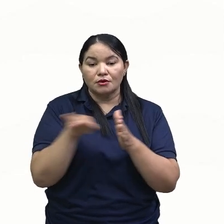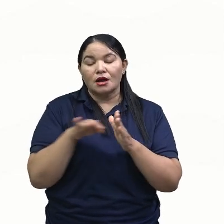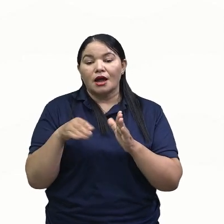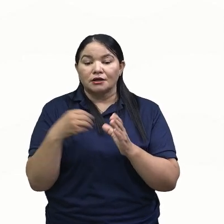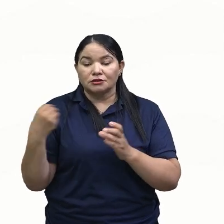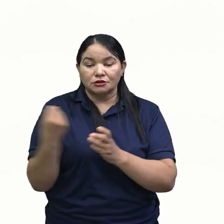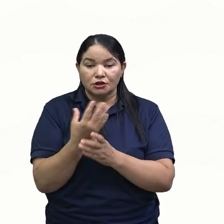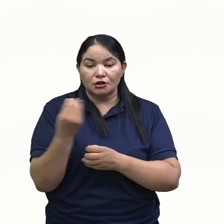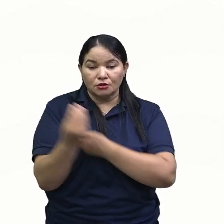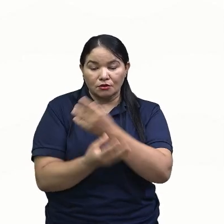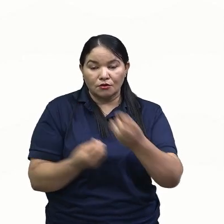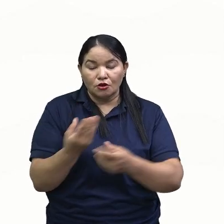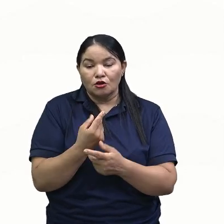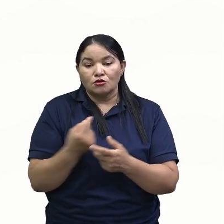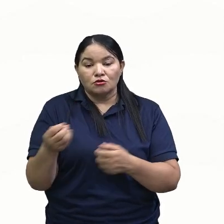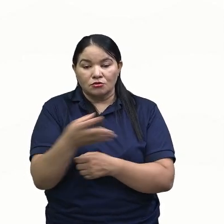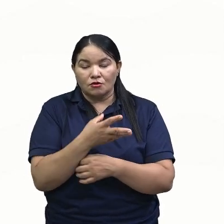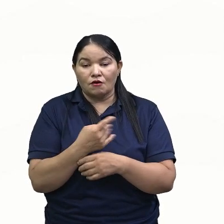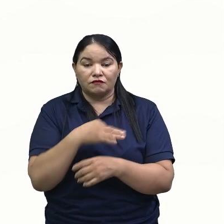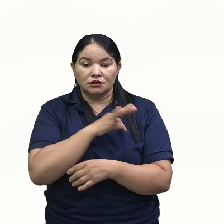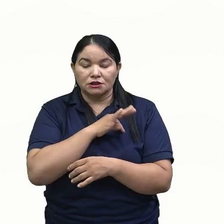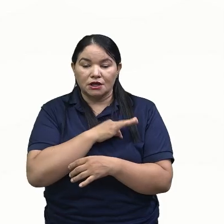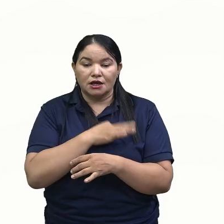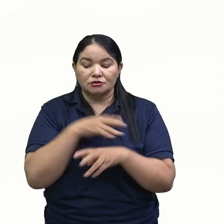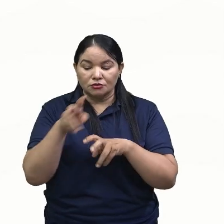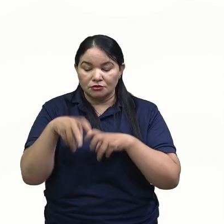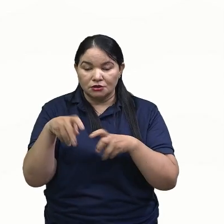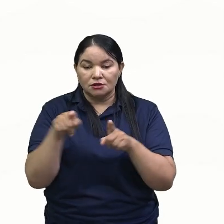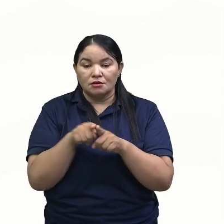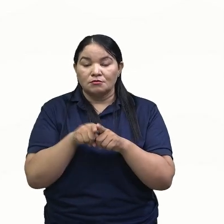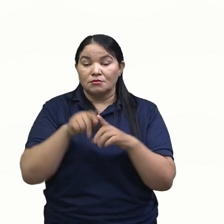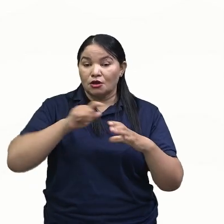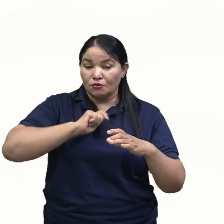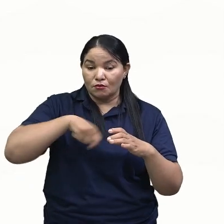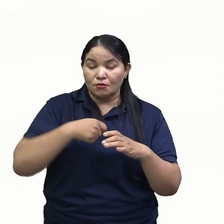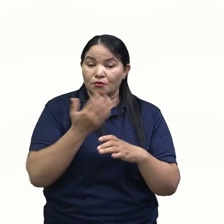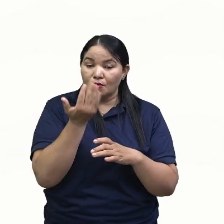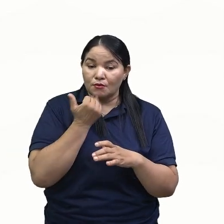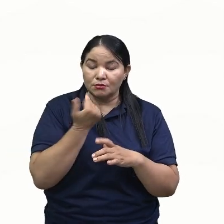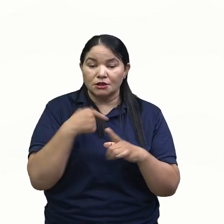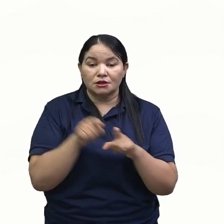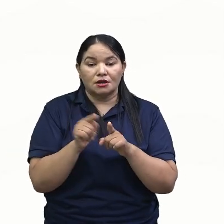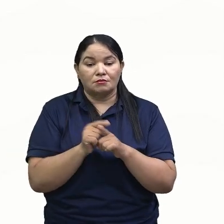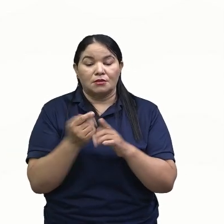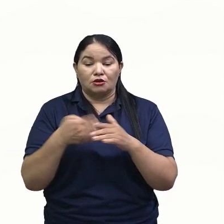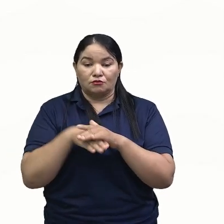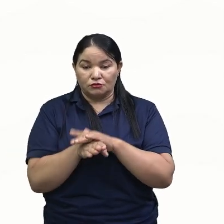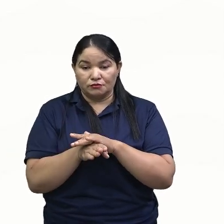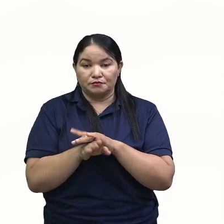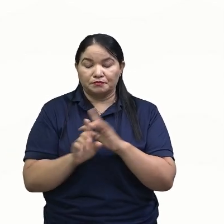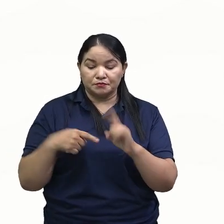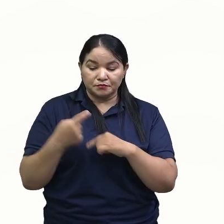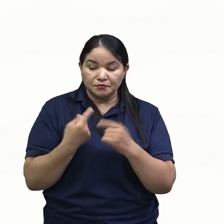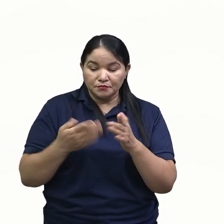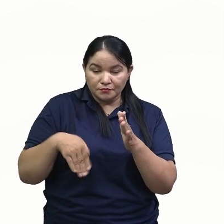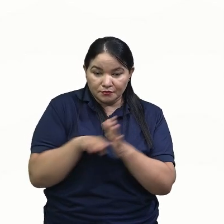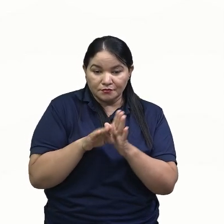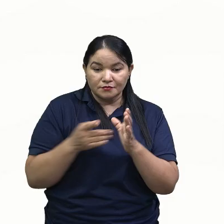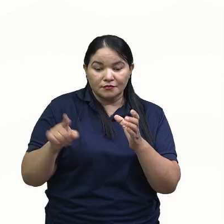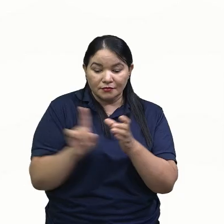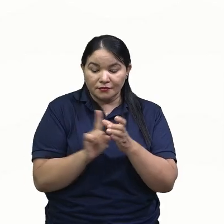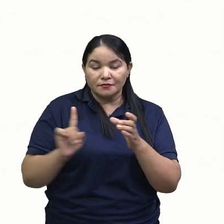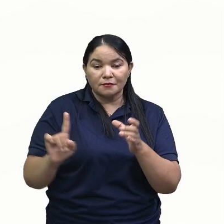técnicas agrícolas, culinária e costumes, integrando-se à cultura local. Então, vamos